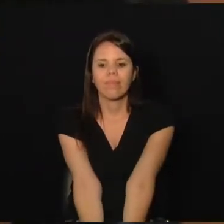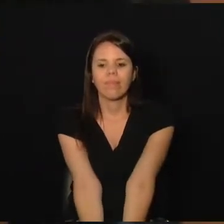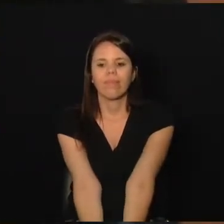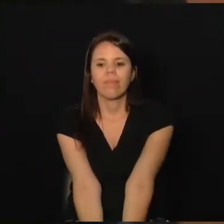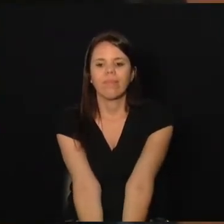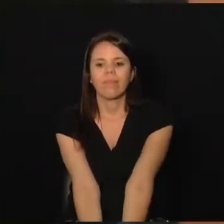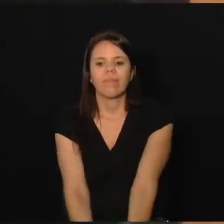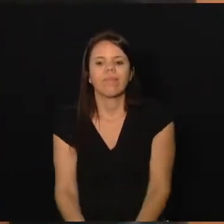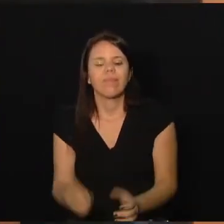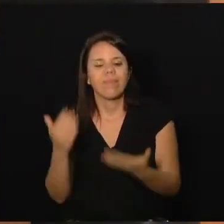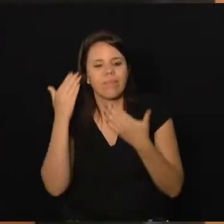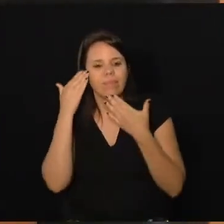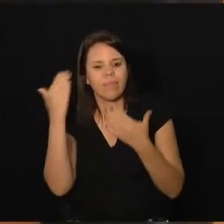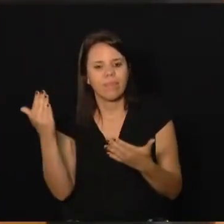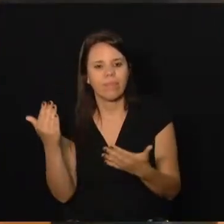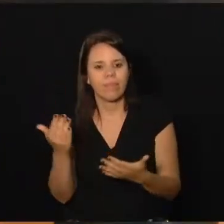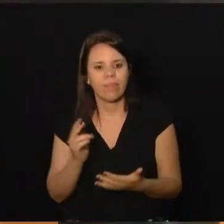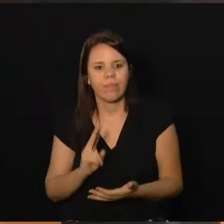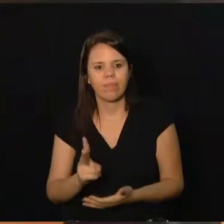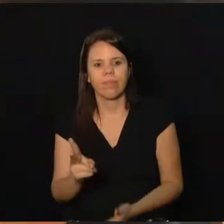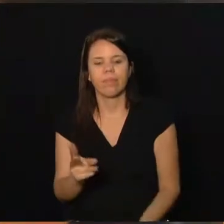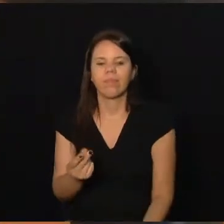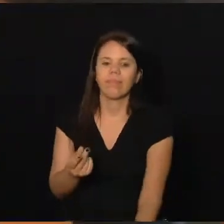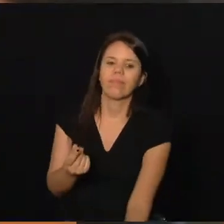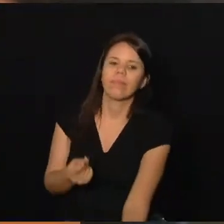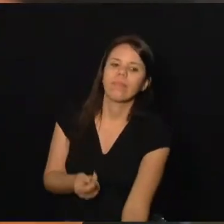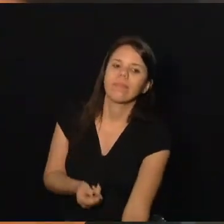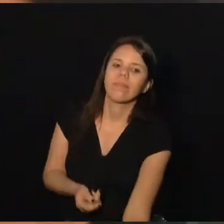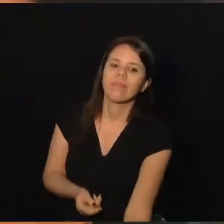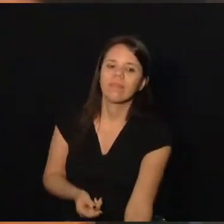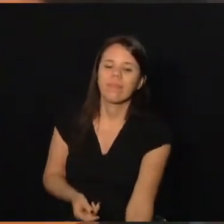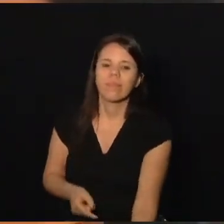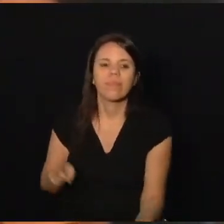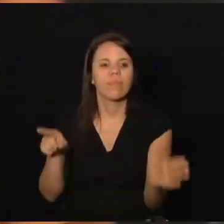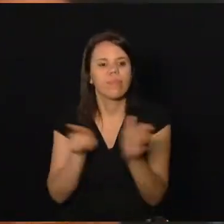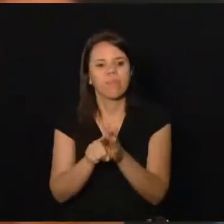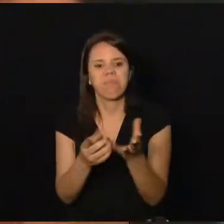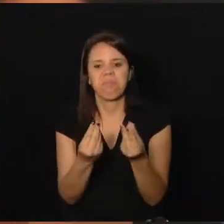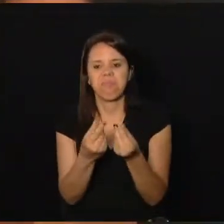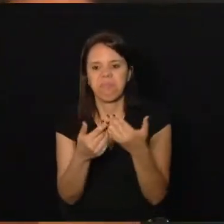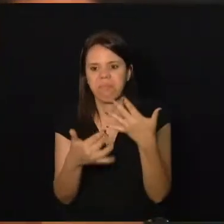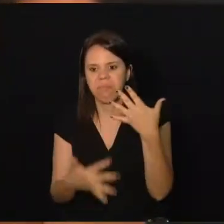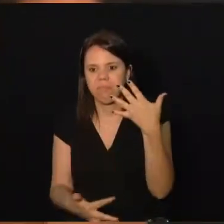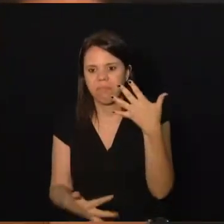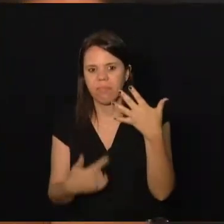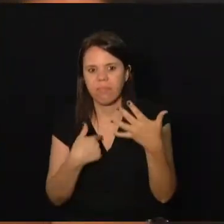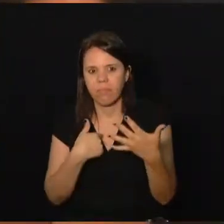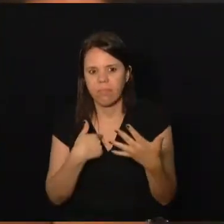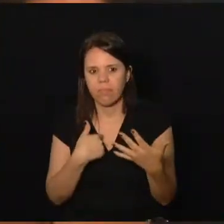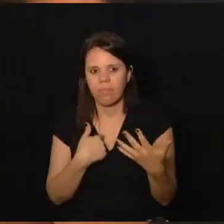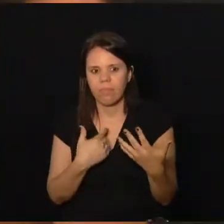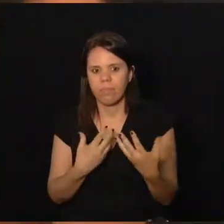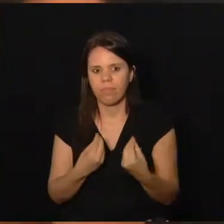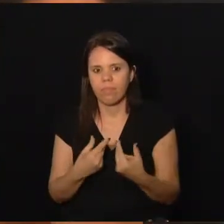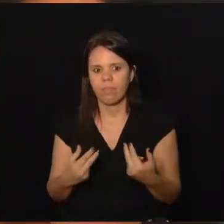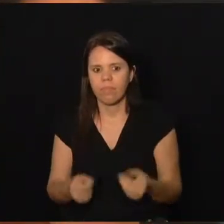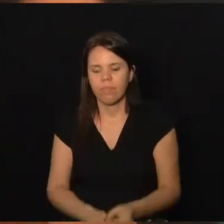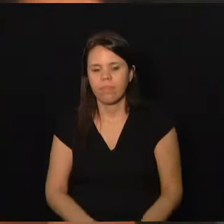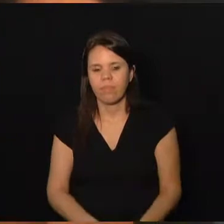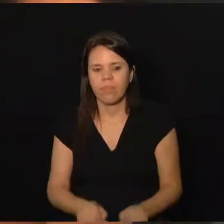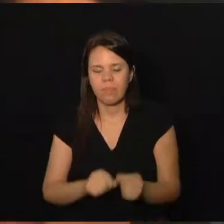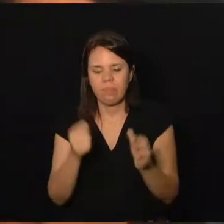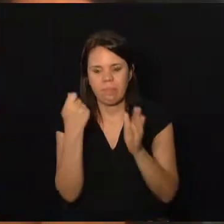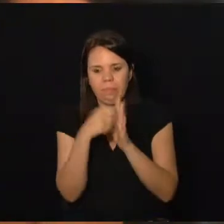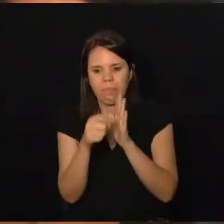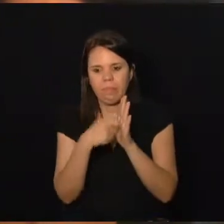Eu que agradeço, mas continua, né? Agora nós temos que perguntar bastante coisa, porque eu, pelo menos aqui, eu fui anotando